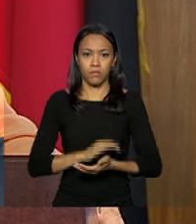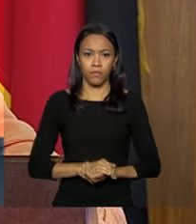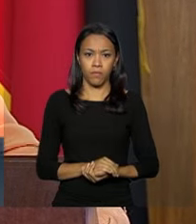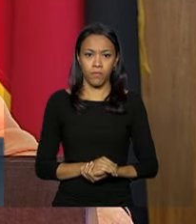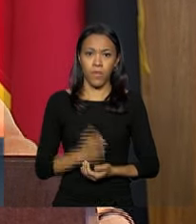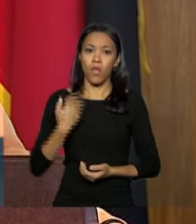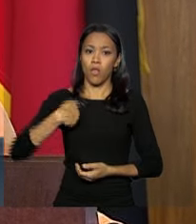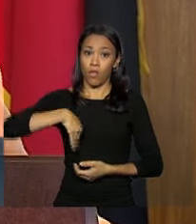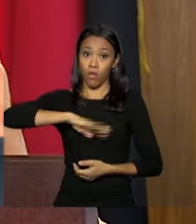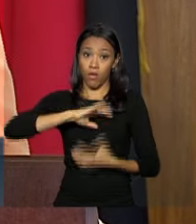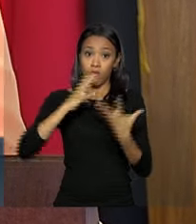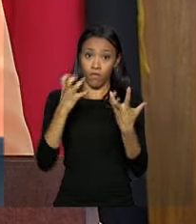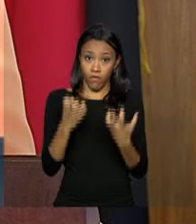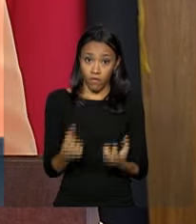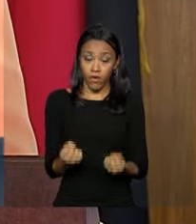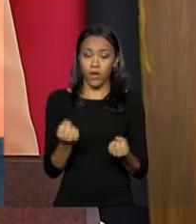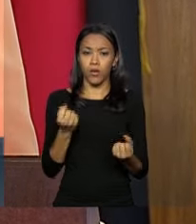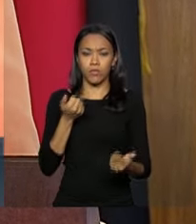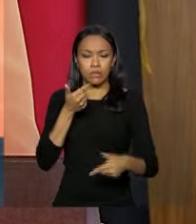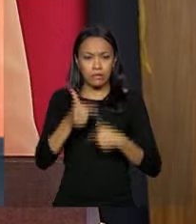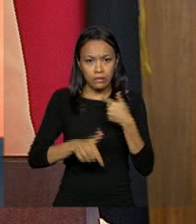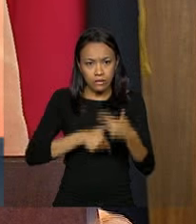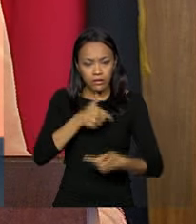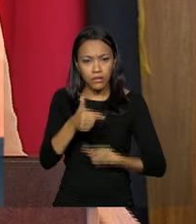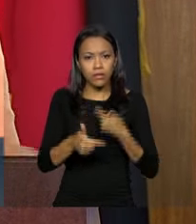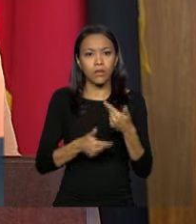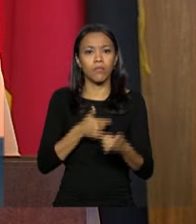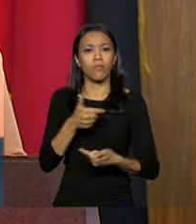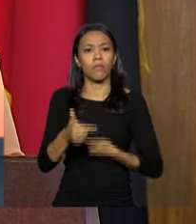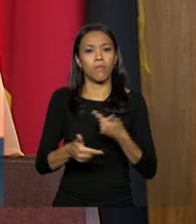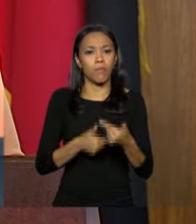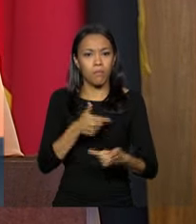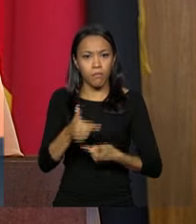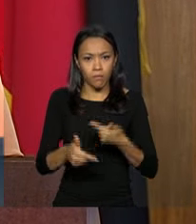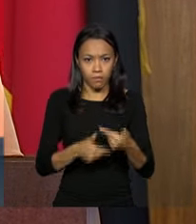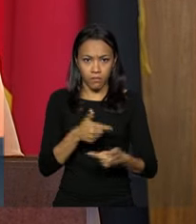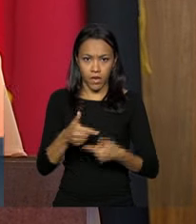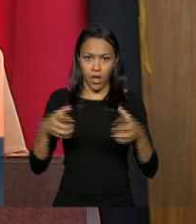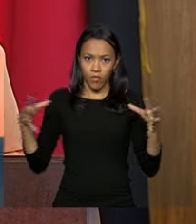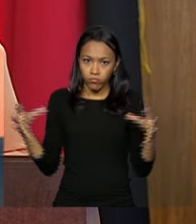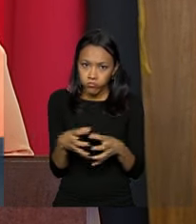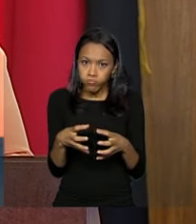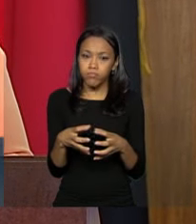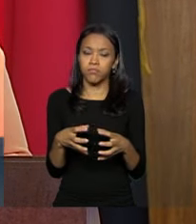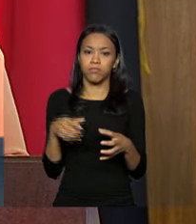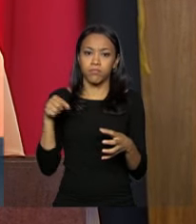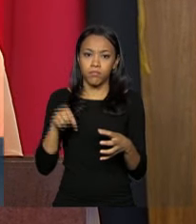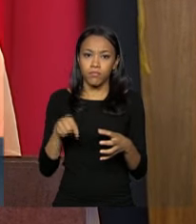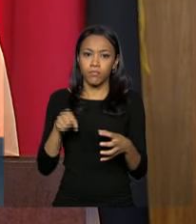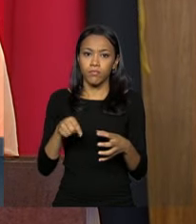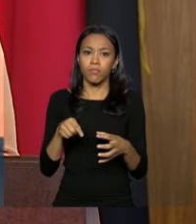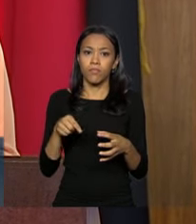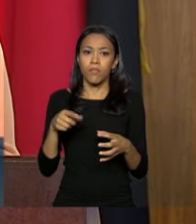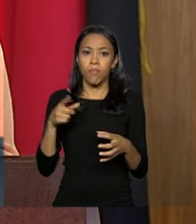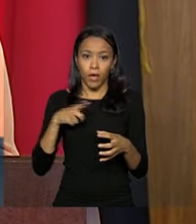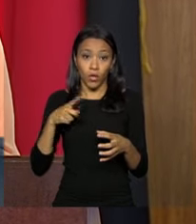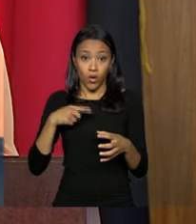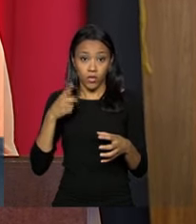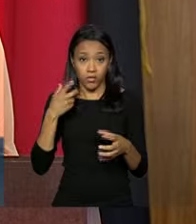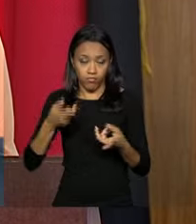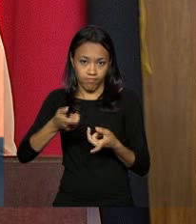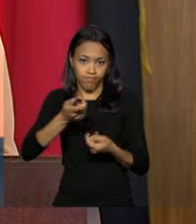Nós vamos trabalhar muito perto com a Comissão Europeia para acelerar, pela nossa parte também, essas